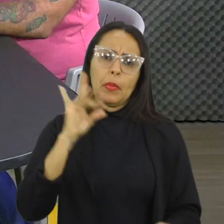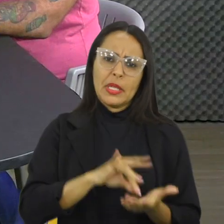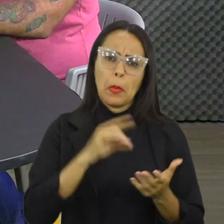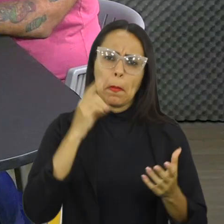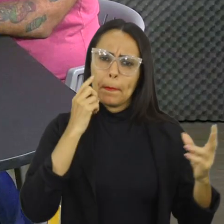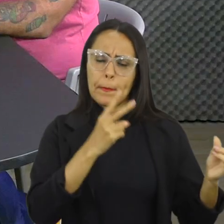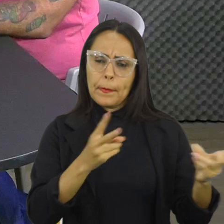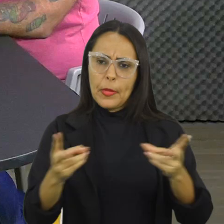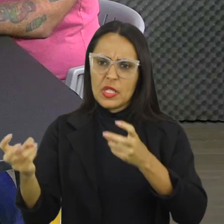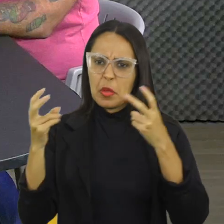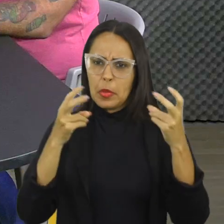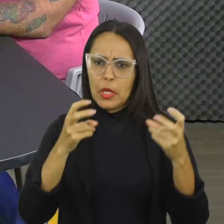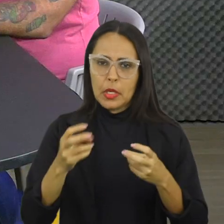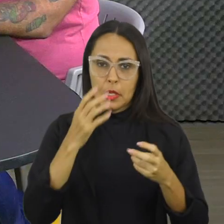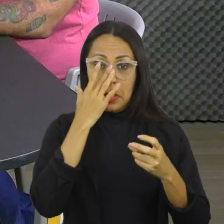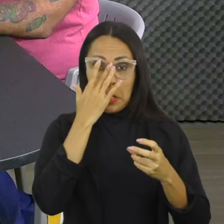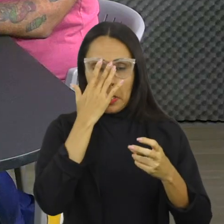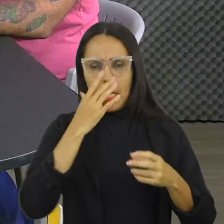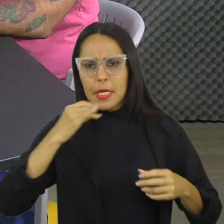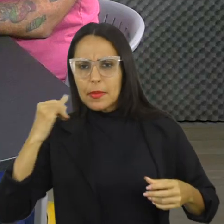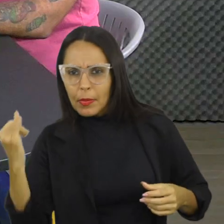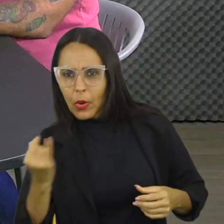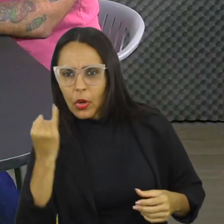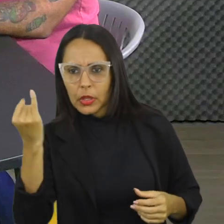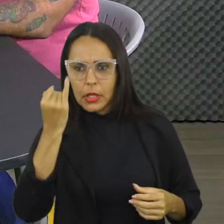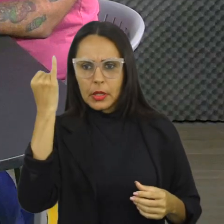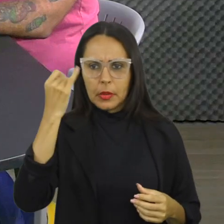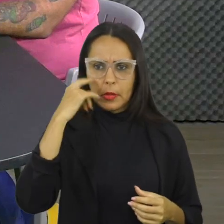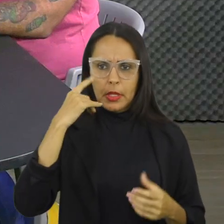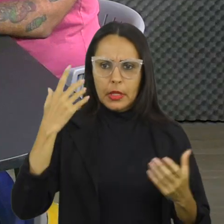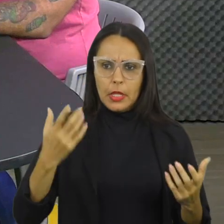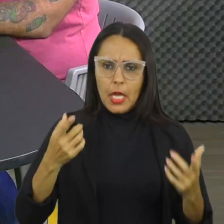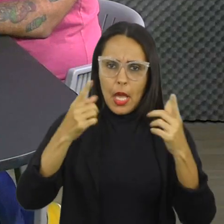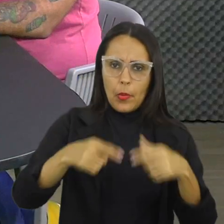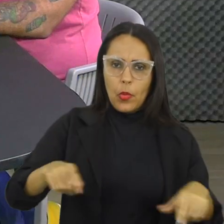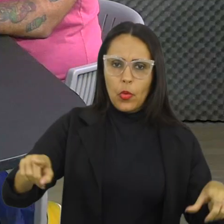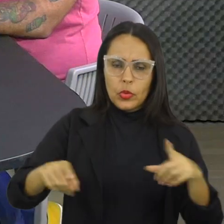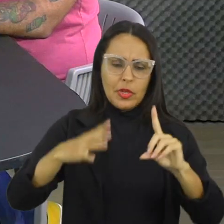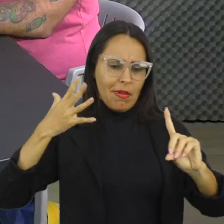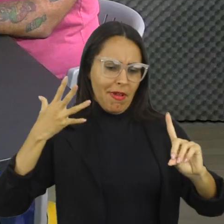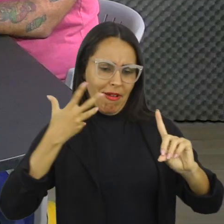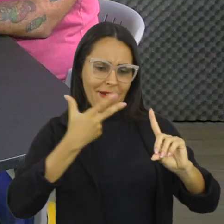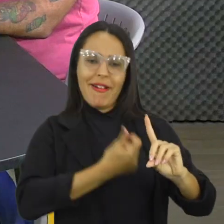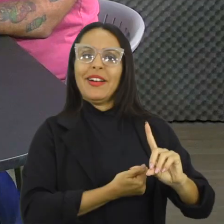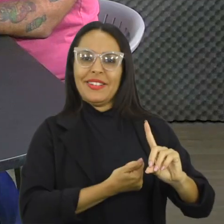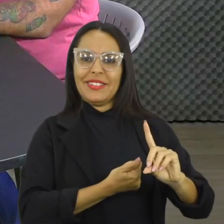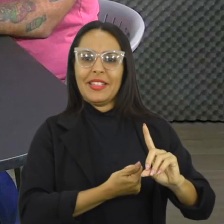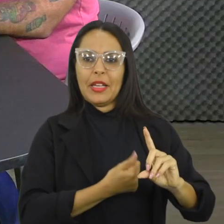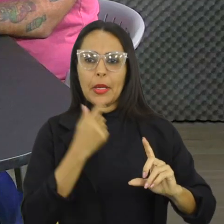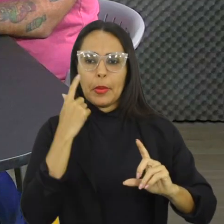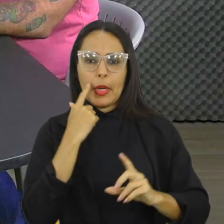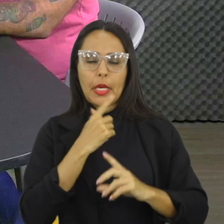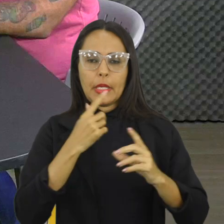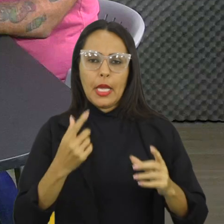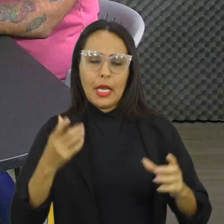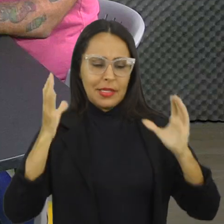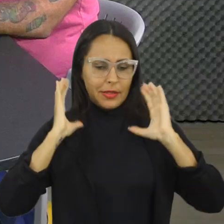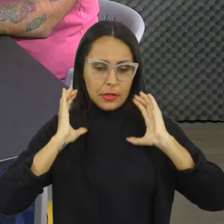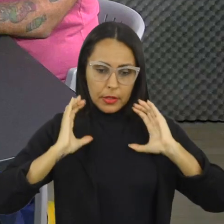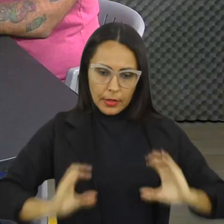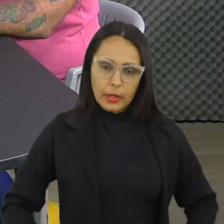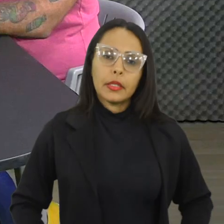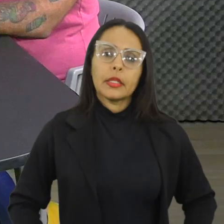Eu percebi que aquilo era essencial para que a música, a arte, para que a própria